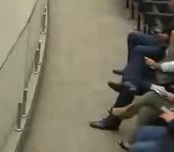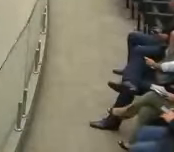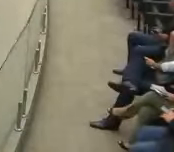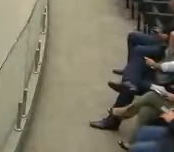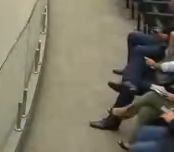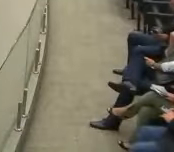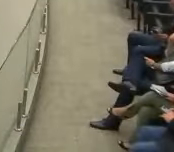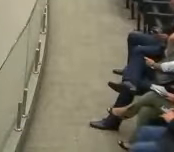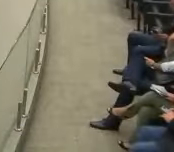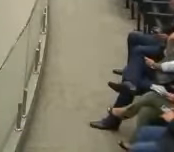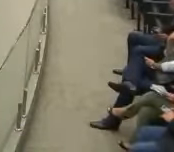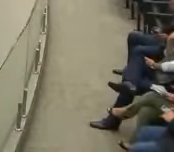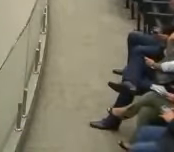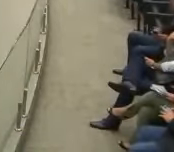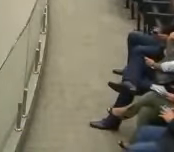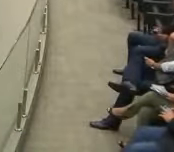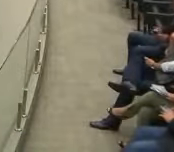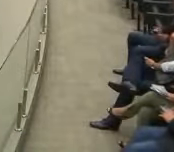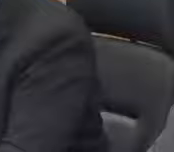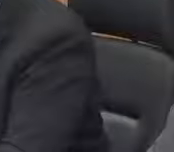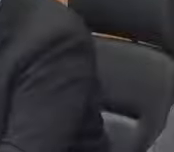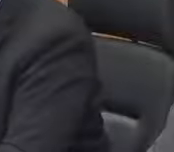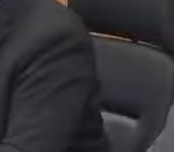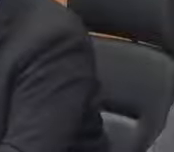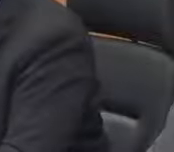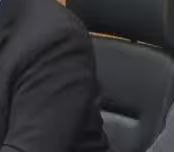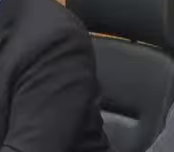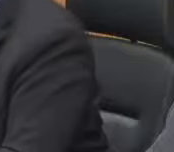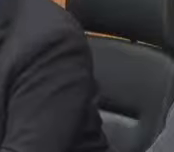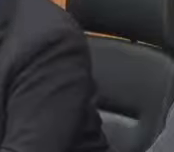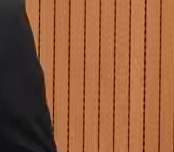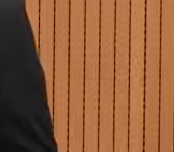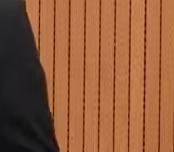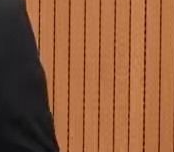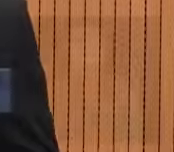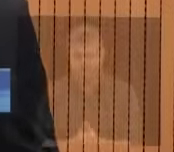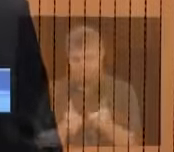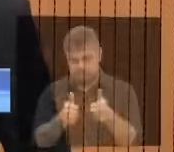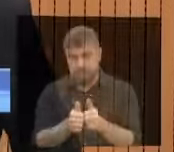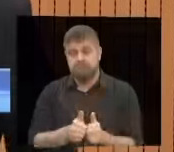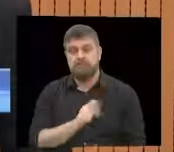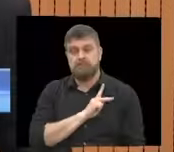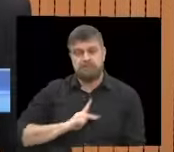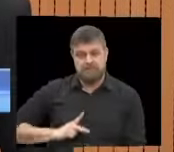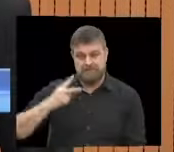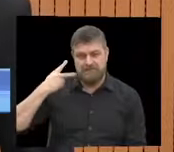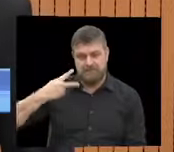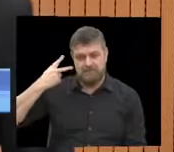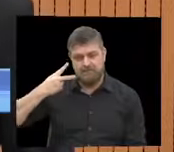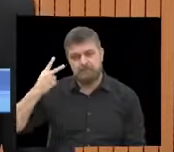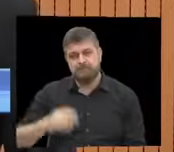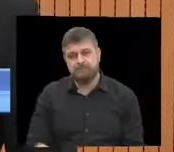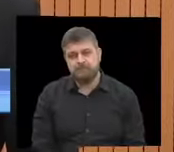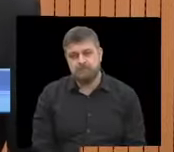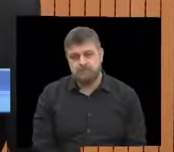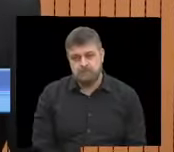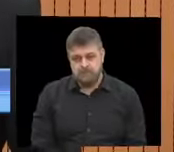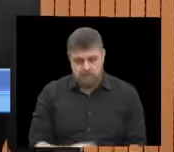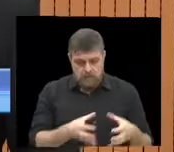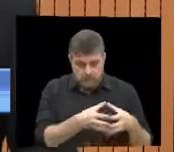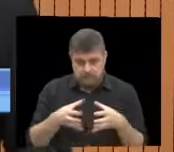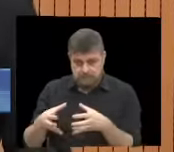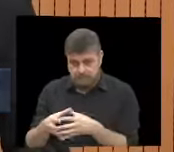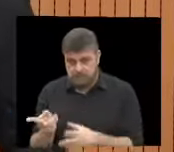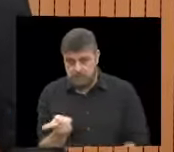da matéria foi realizada em dois turnos senhor presidente senhores vereadores o as duas